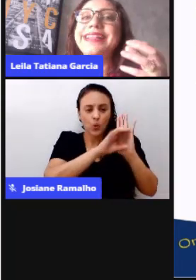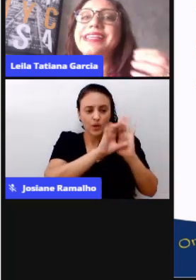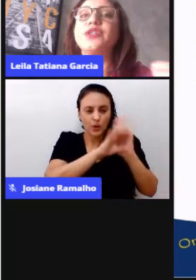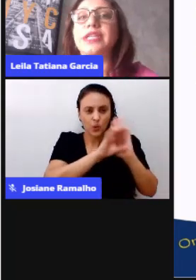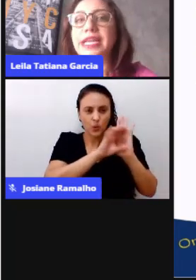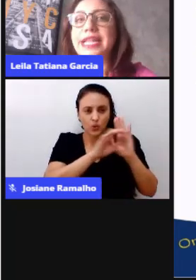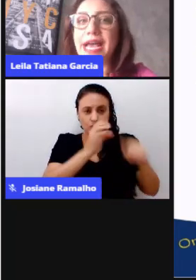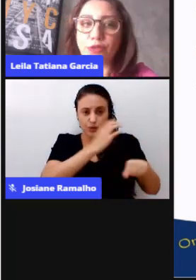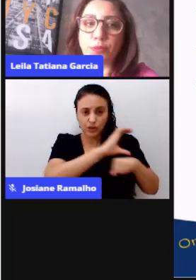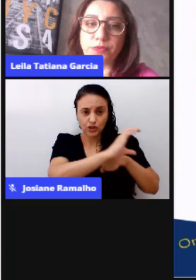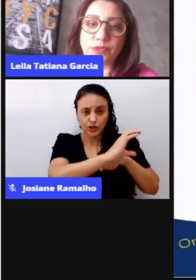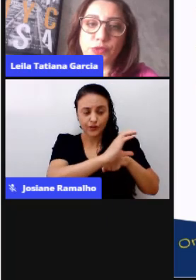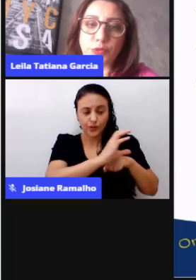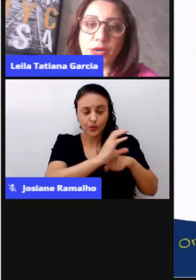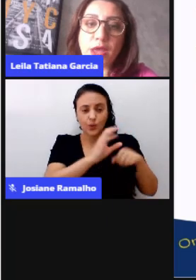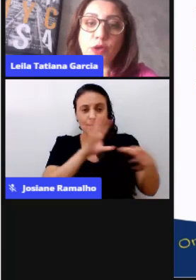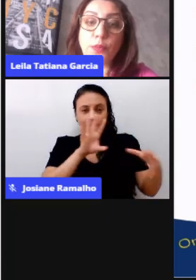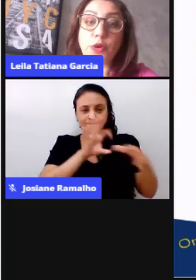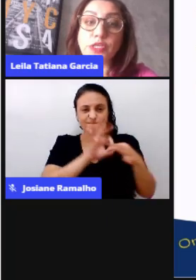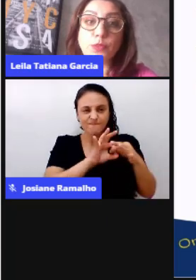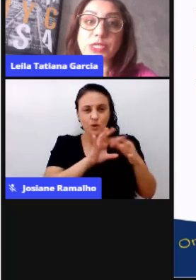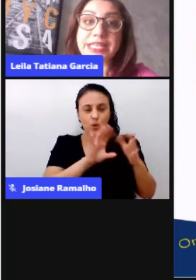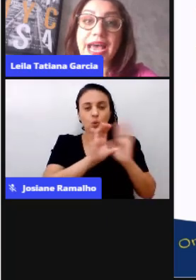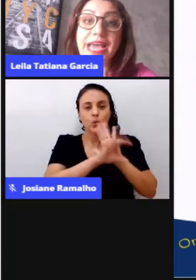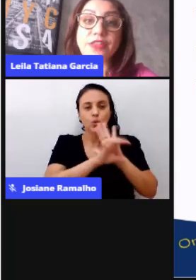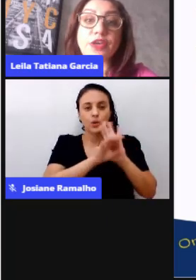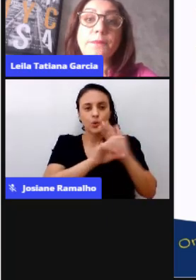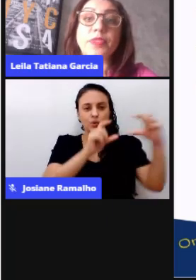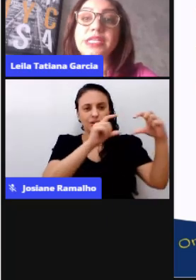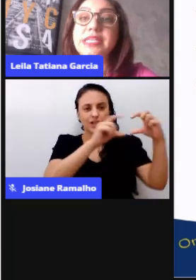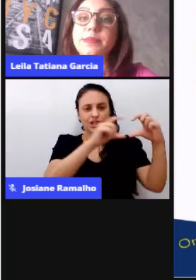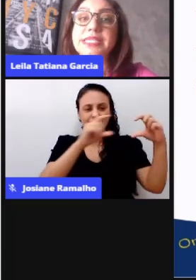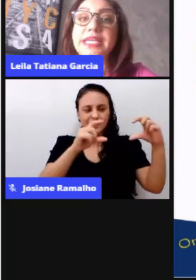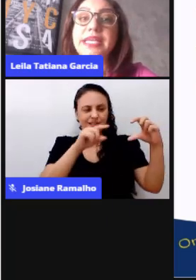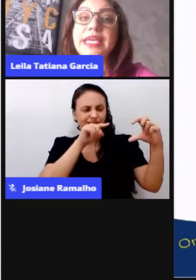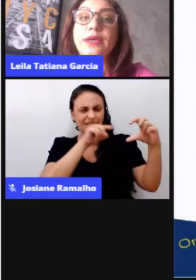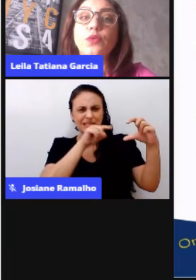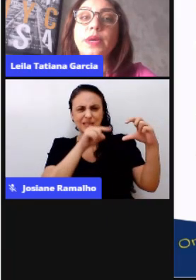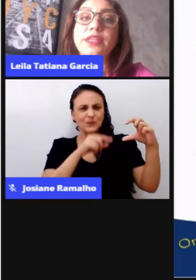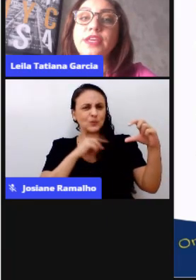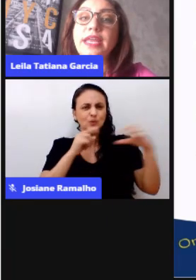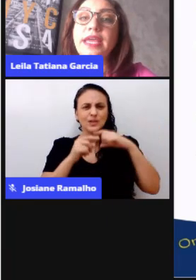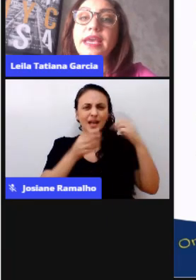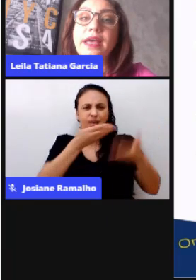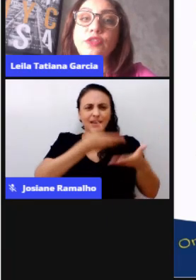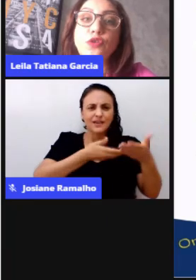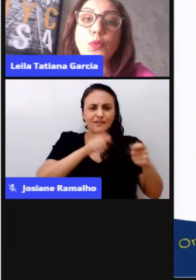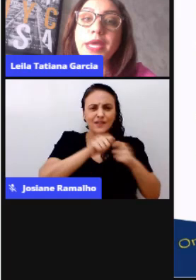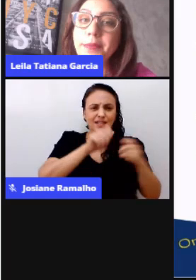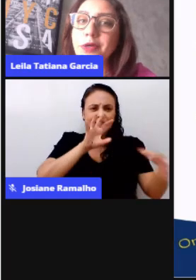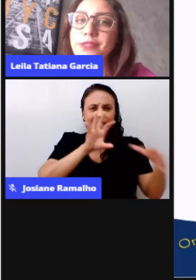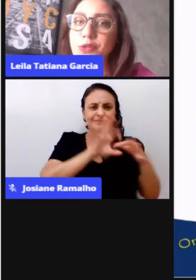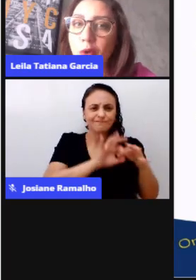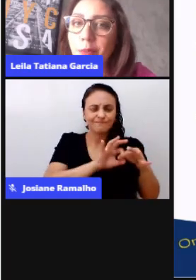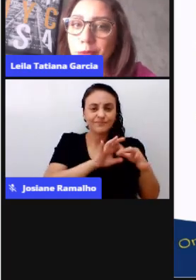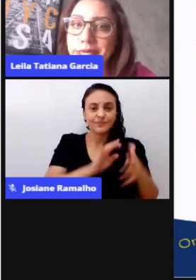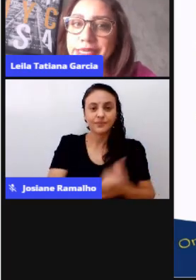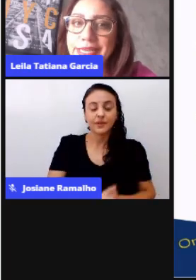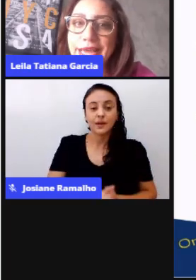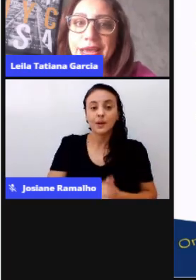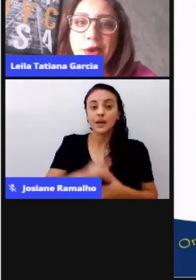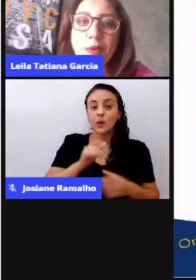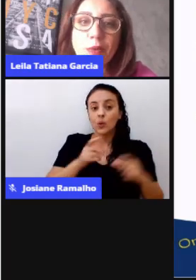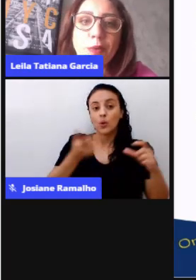ter uma intencionalidade do professor. No próximo slide, nós temos aqui uma tirinha de um